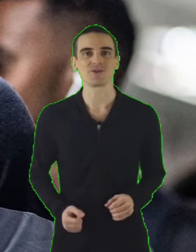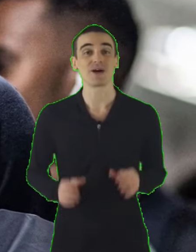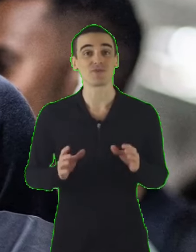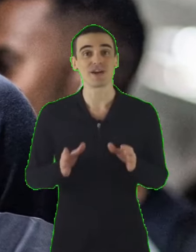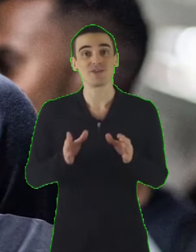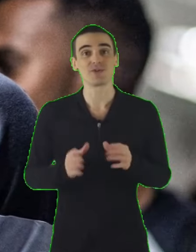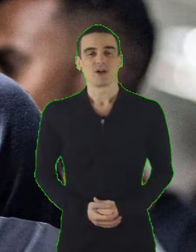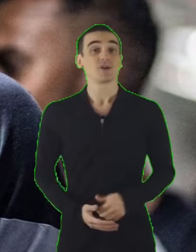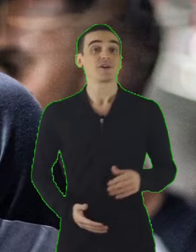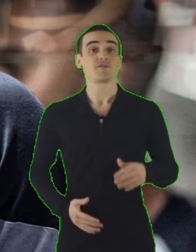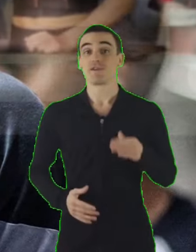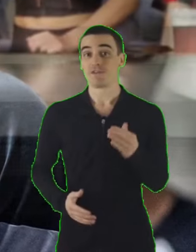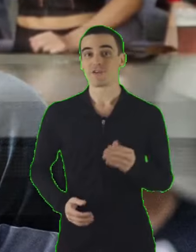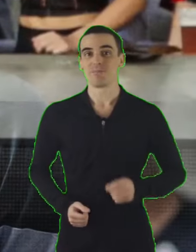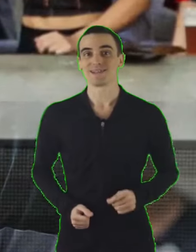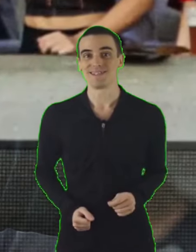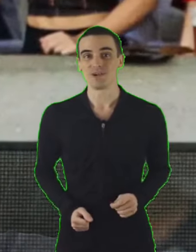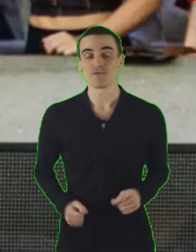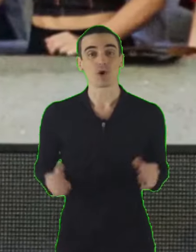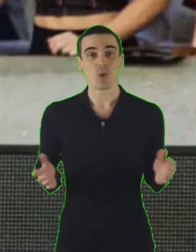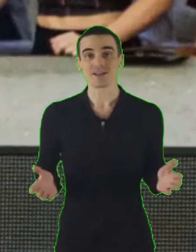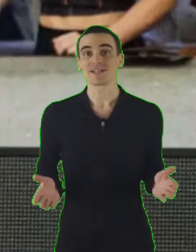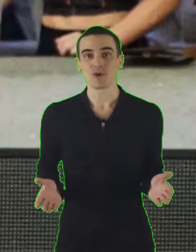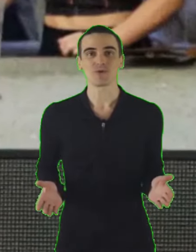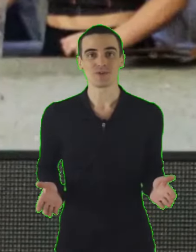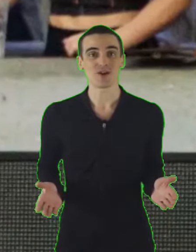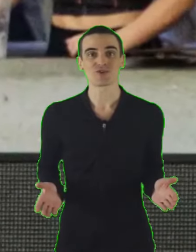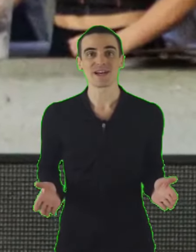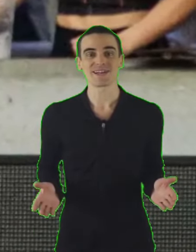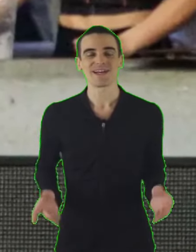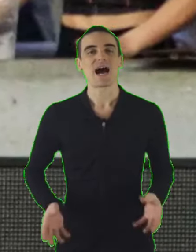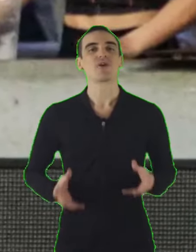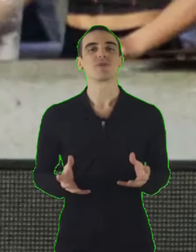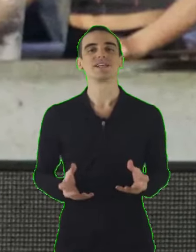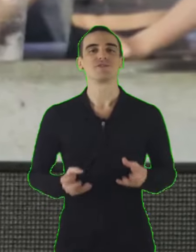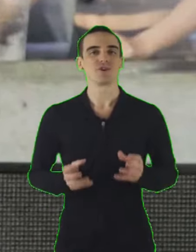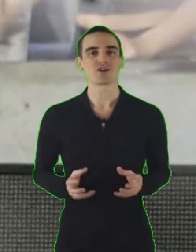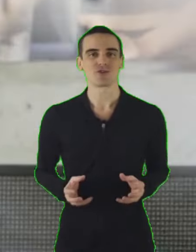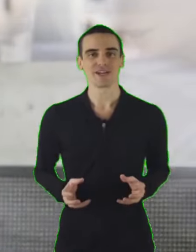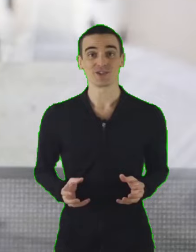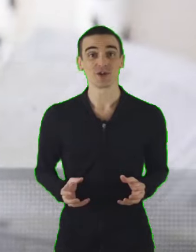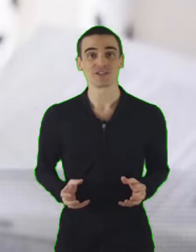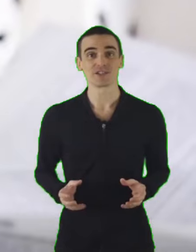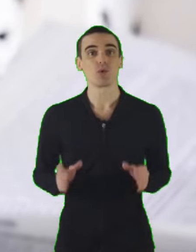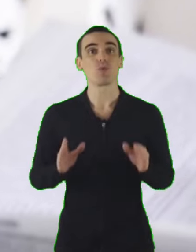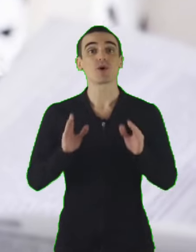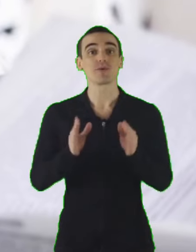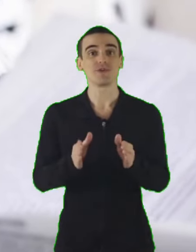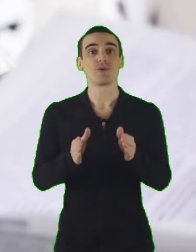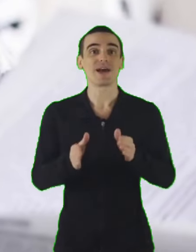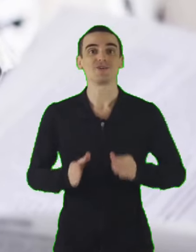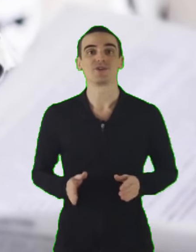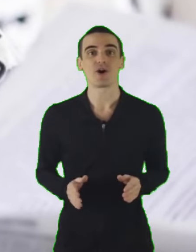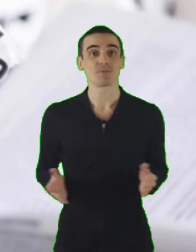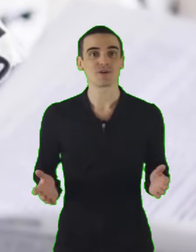finalização, pode ser uma peça fundamental para a equipe mineira. Além disso, a diretoria do Cruzeiro reconhece a importância de reforçar o elenco com jogadores que